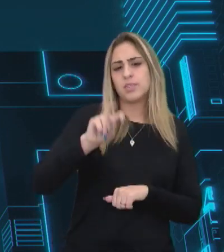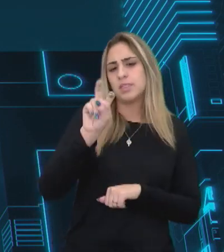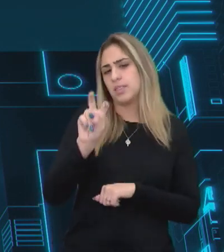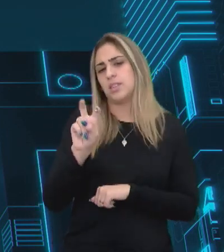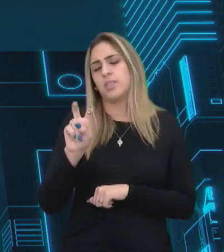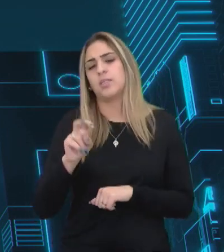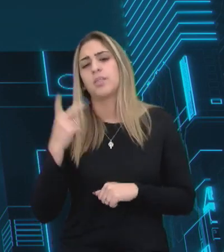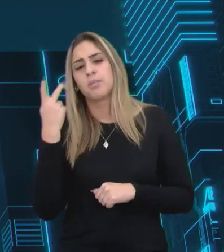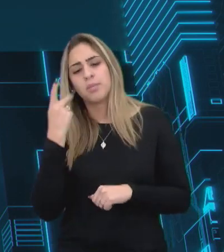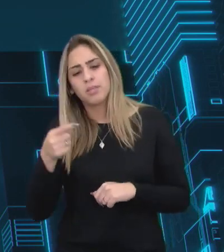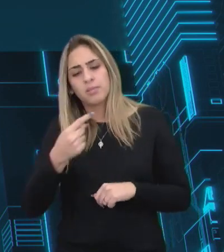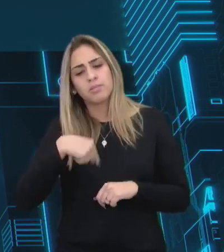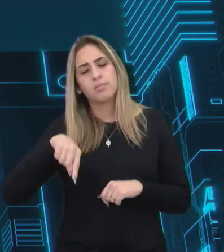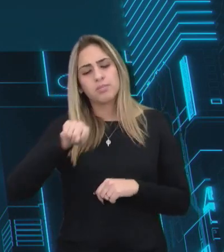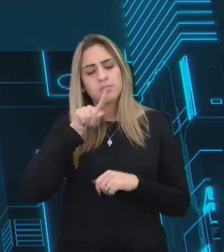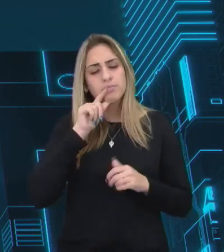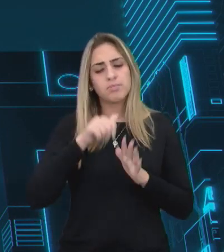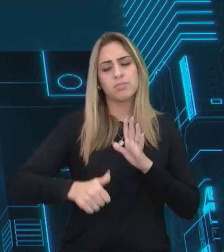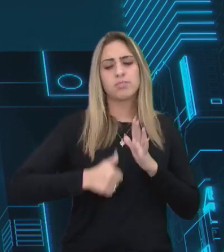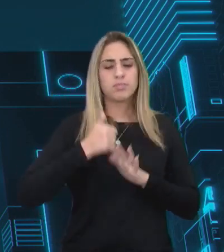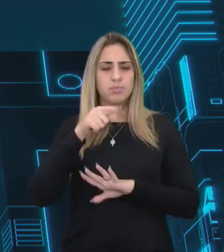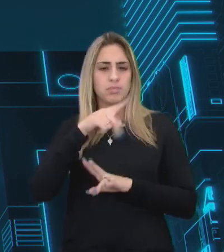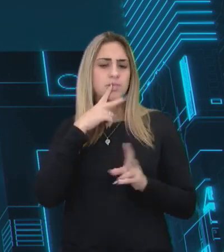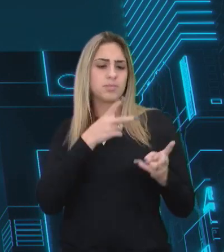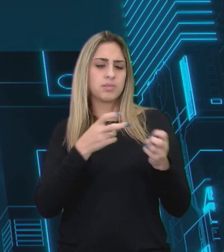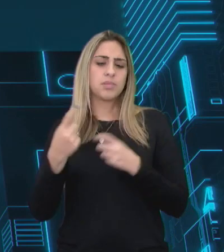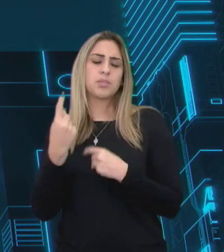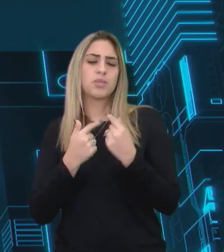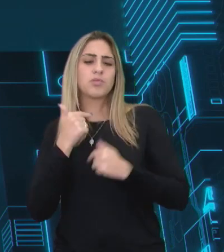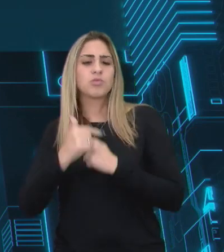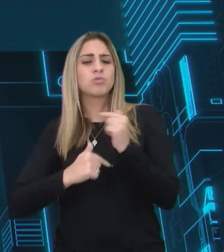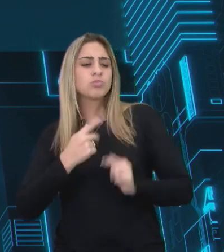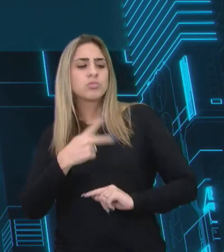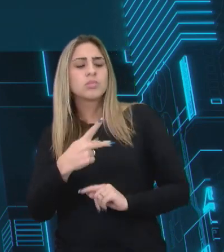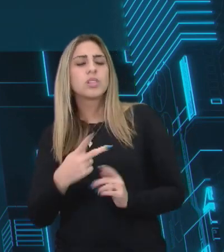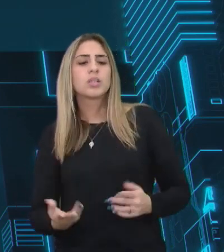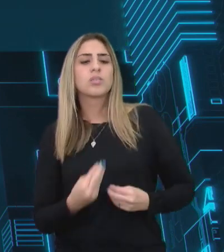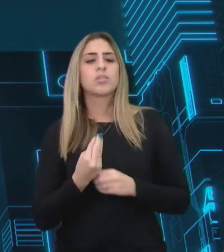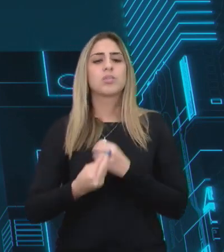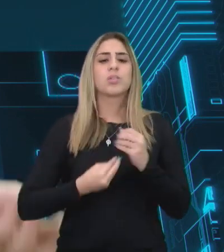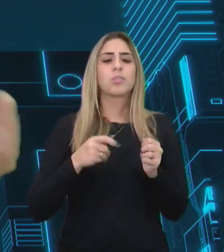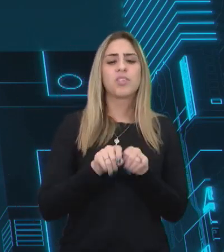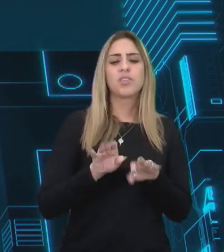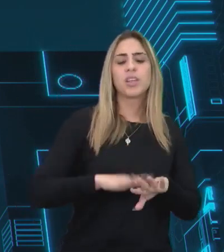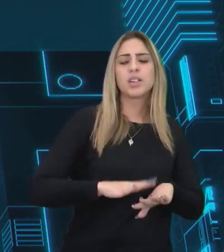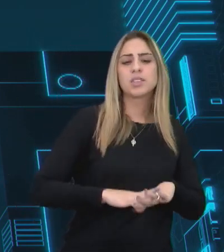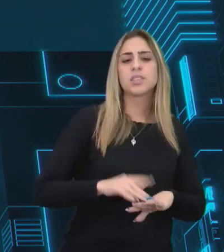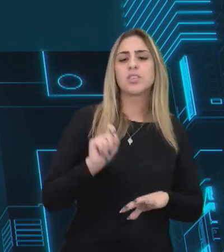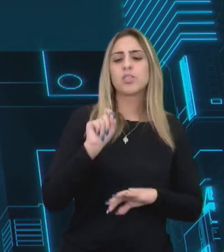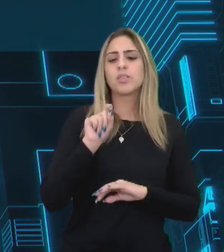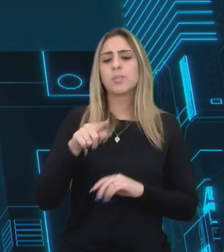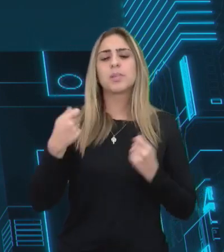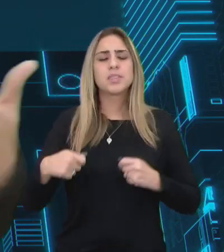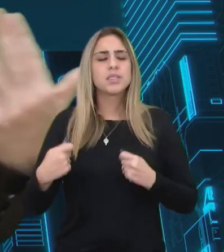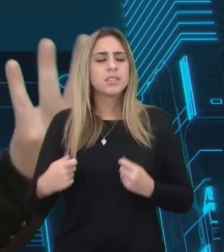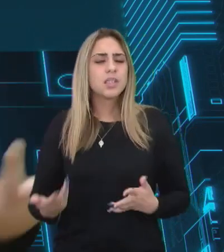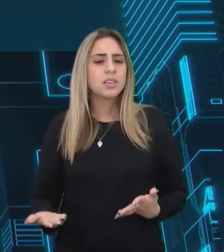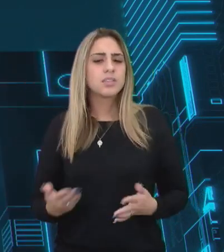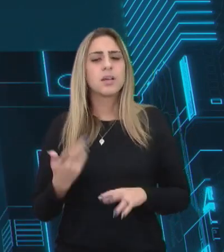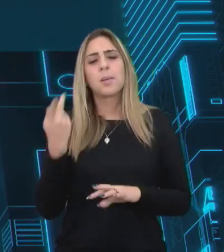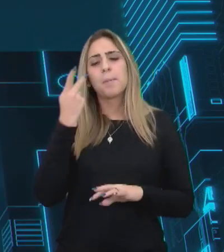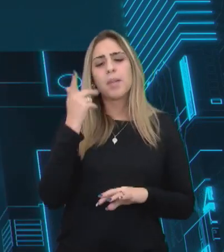10, para que você se aproprie e realmente perceba qual é a funcionalidade, como executa, o que você tem que fazer